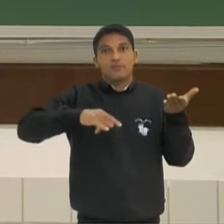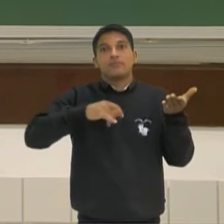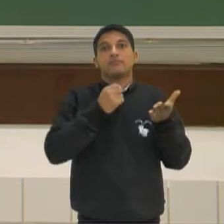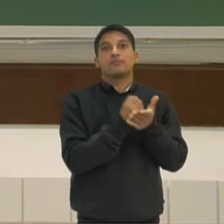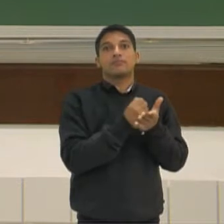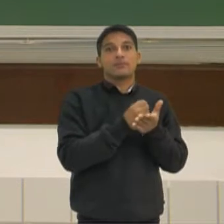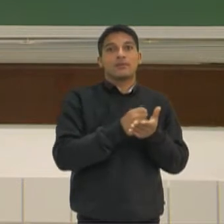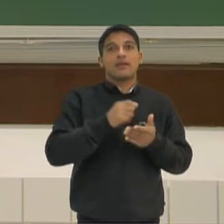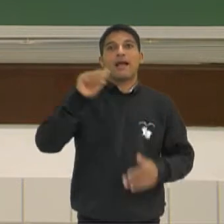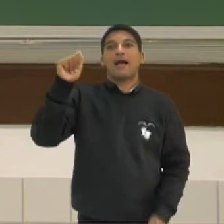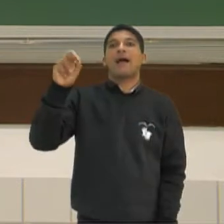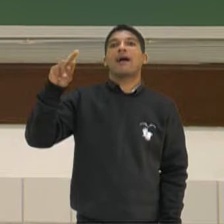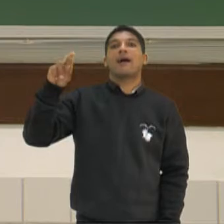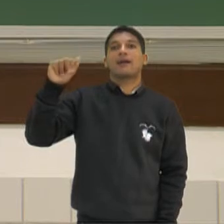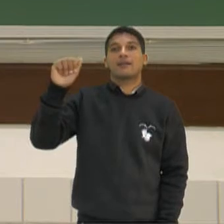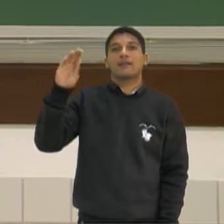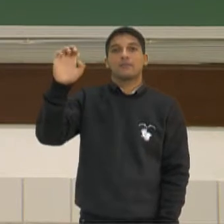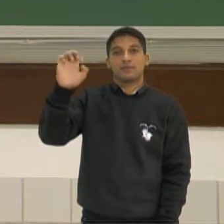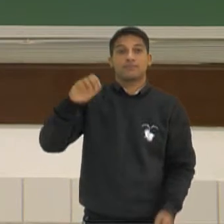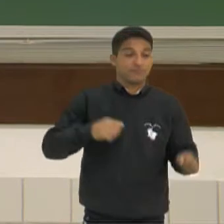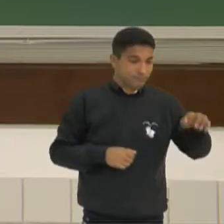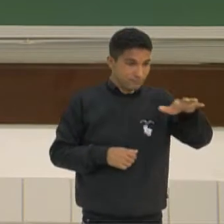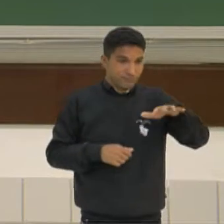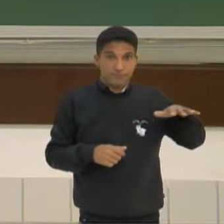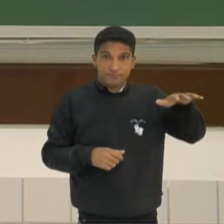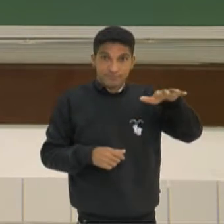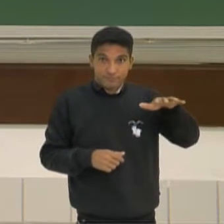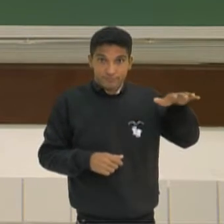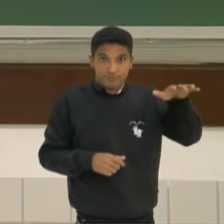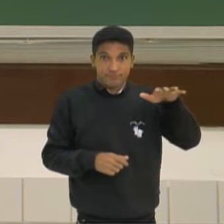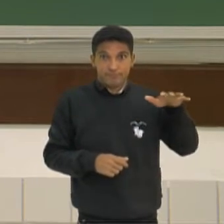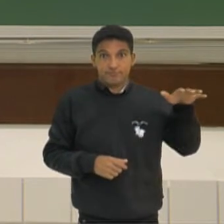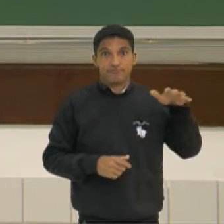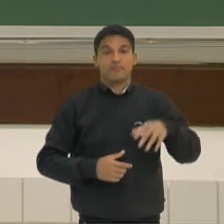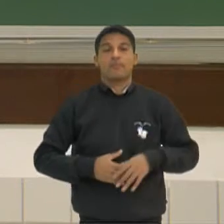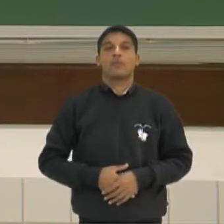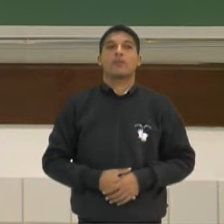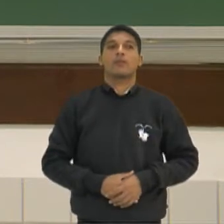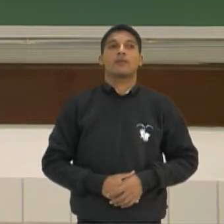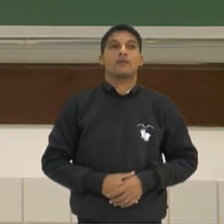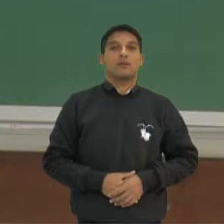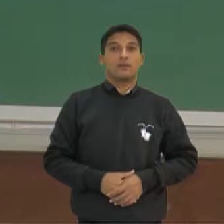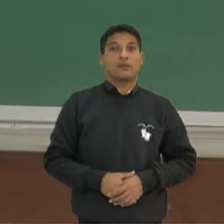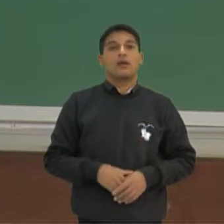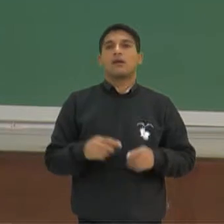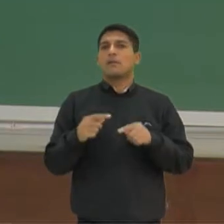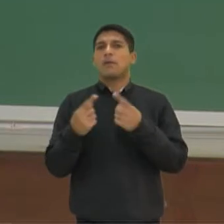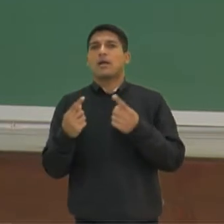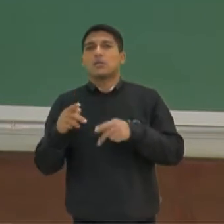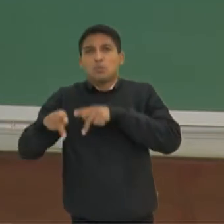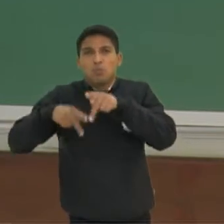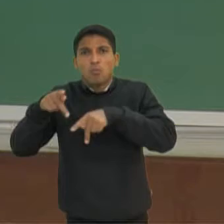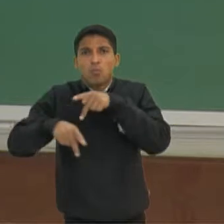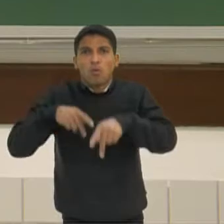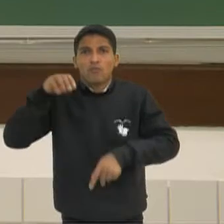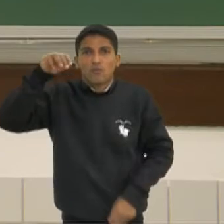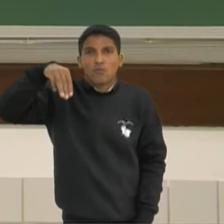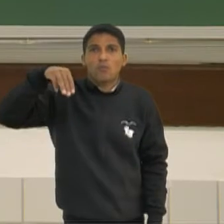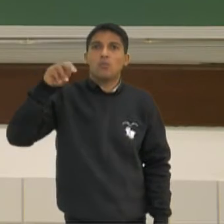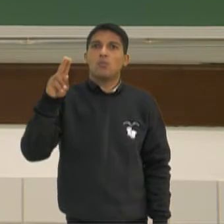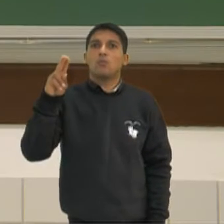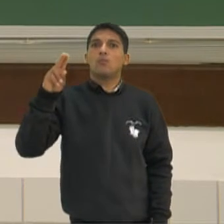numa região, num entorno geográfico. Para você ser muçulmano, seguir